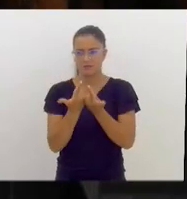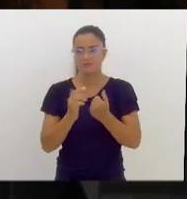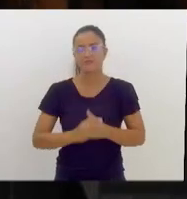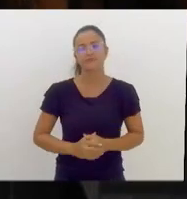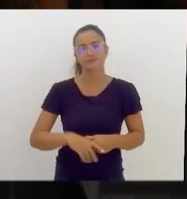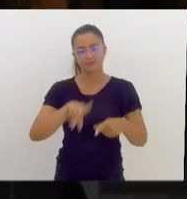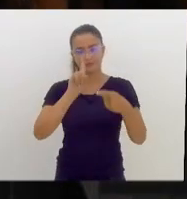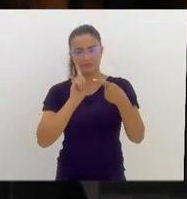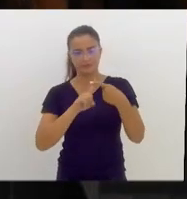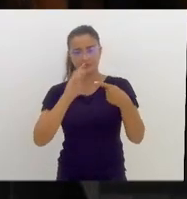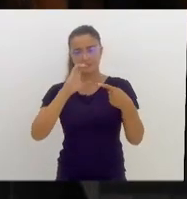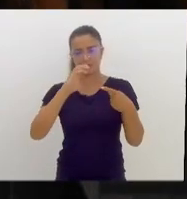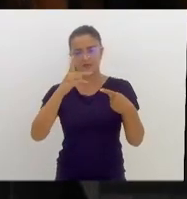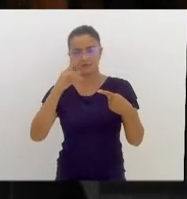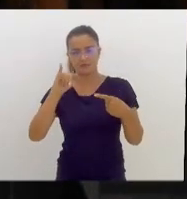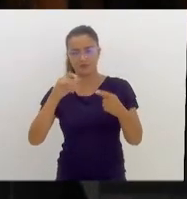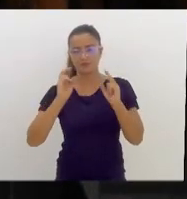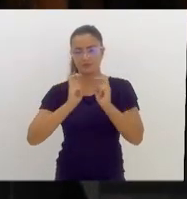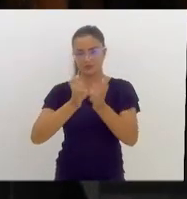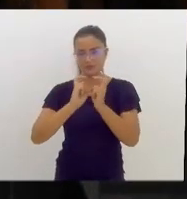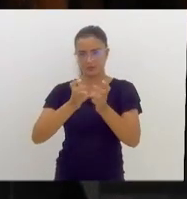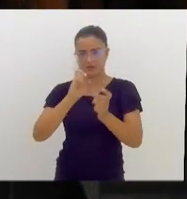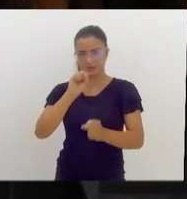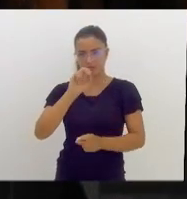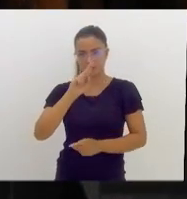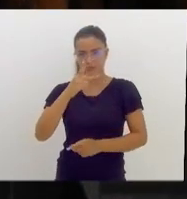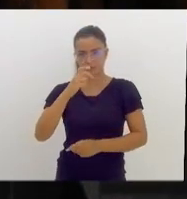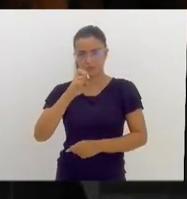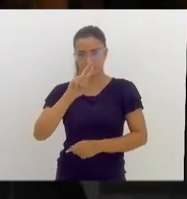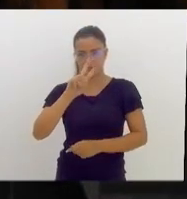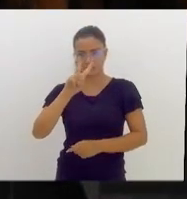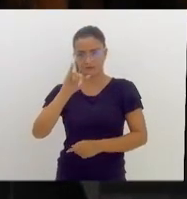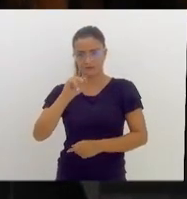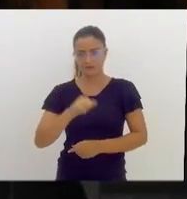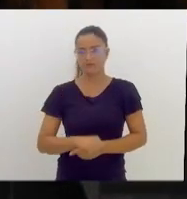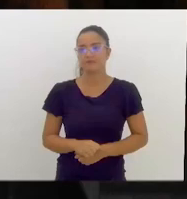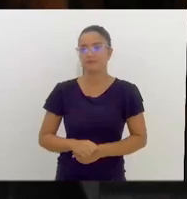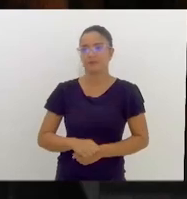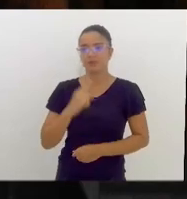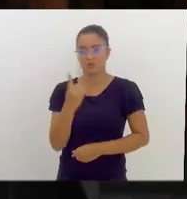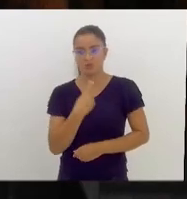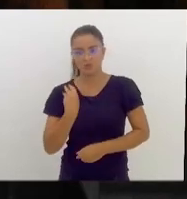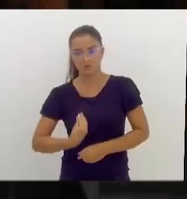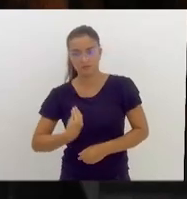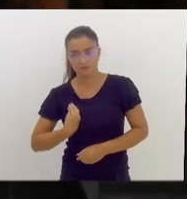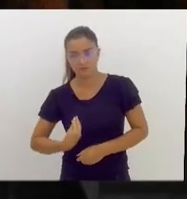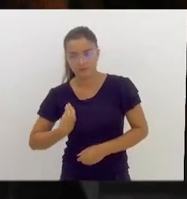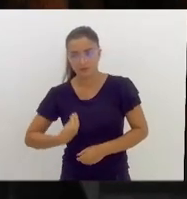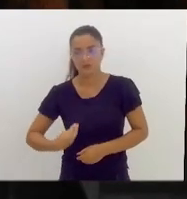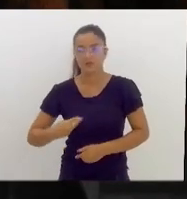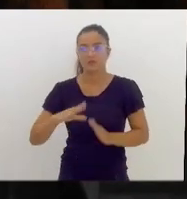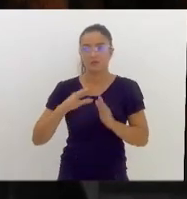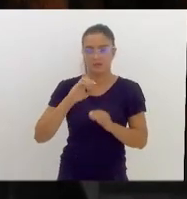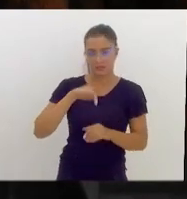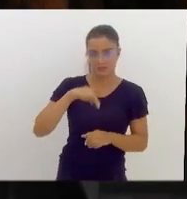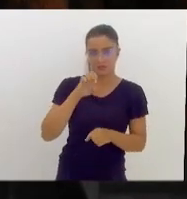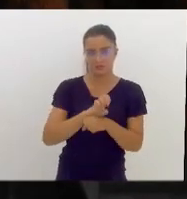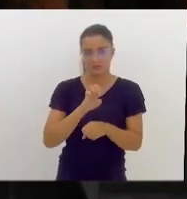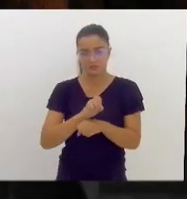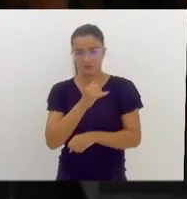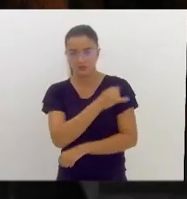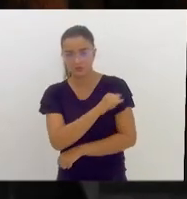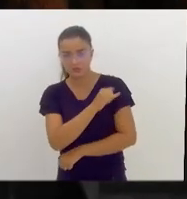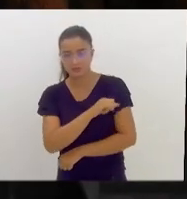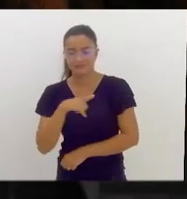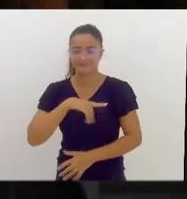CPI dos trens, da Supervia. A gente vive no Estado do Rio de Janeiro uma crise permanente no